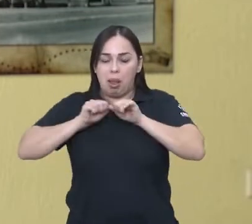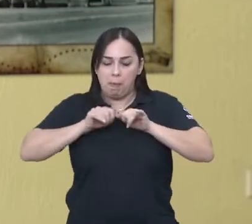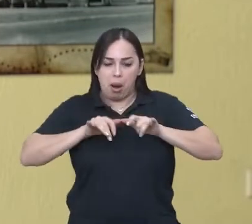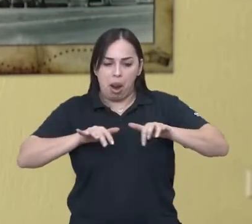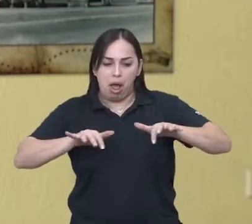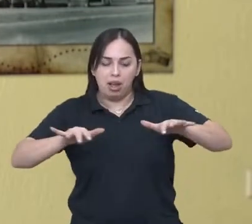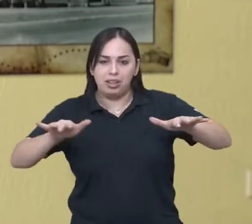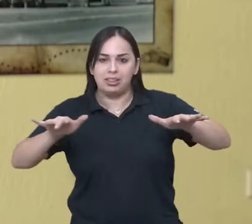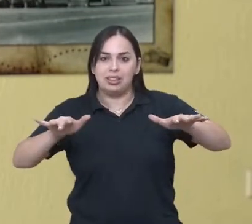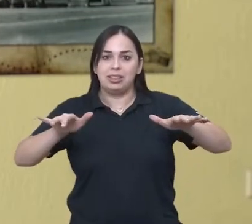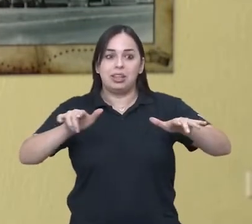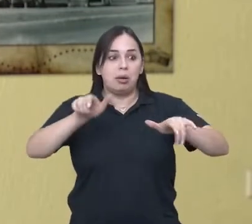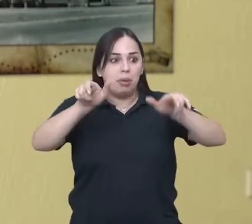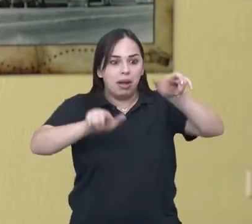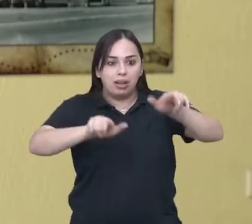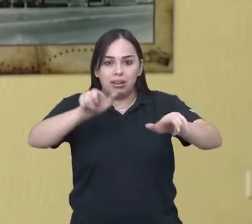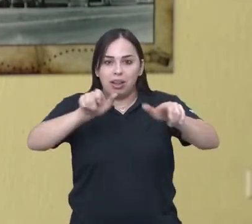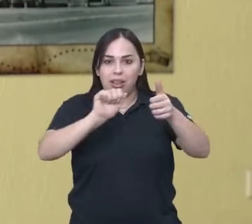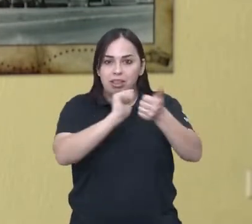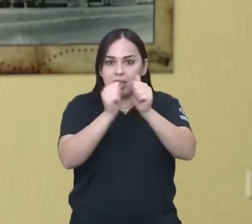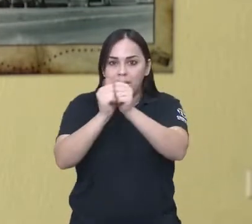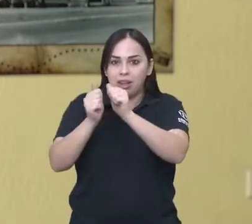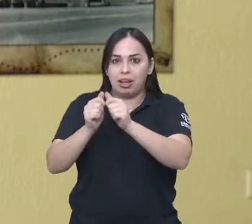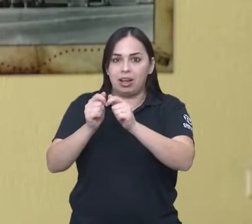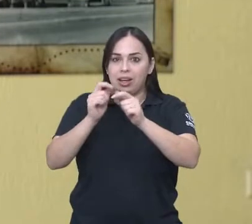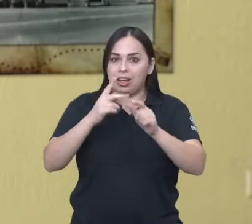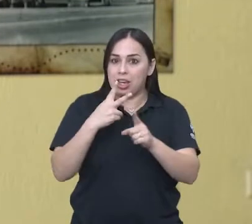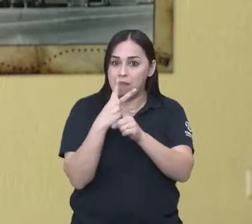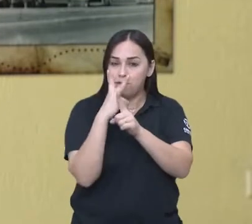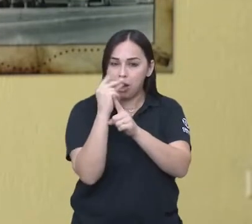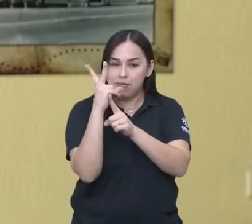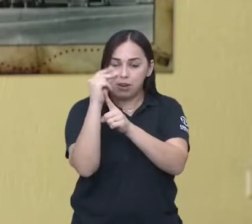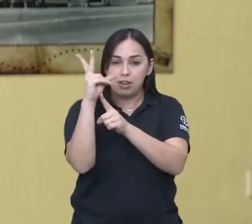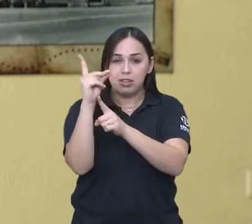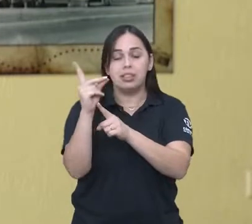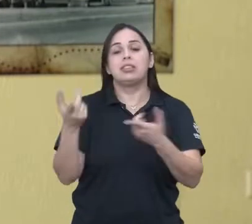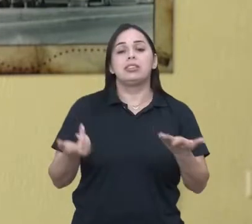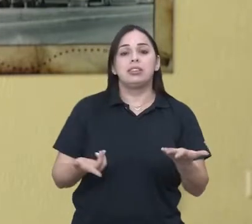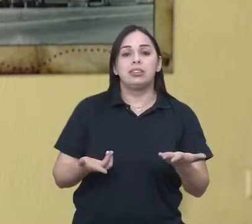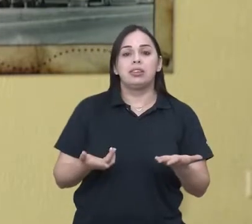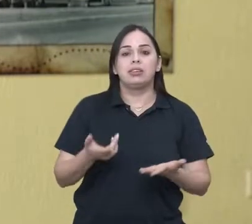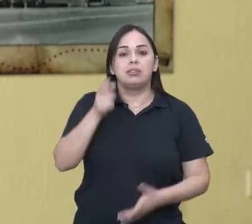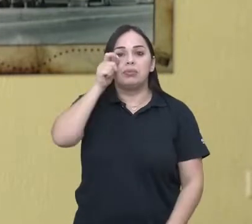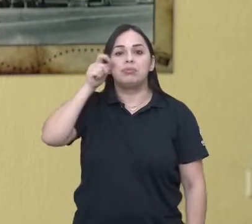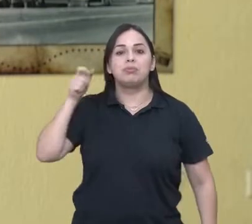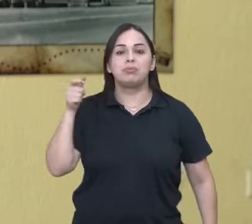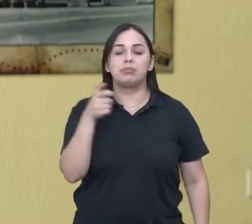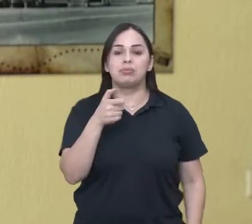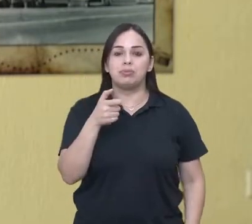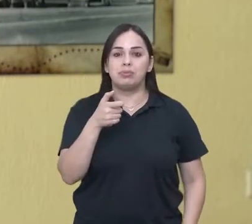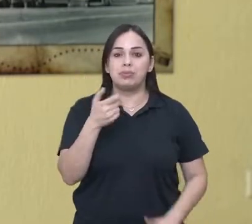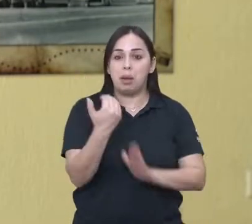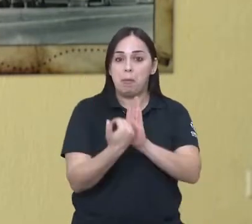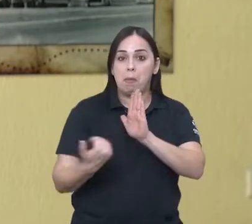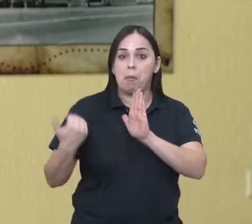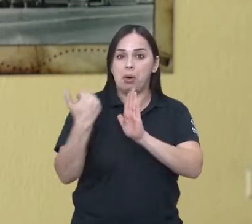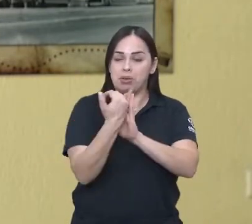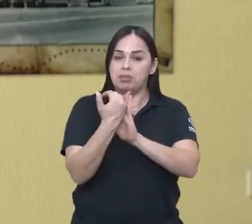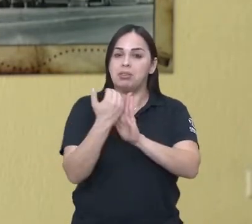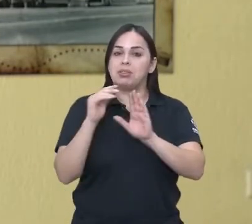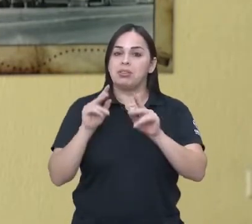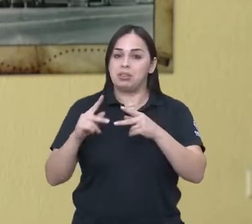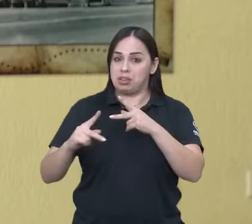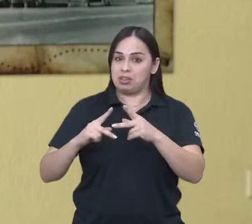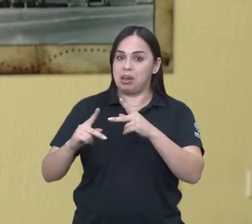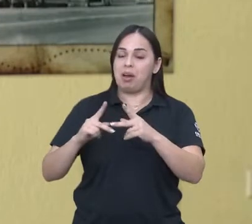um esporte olímpico, sendo difundido, nós temos uma atleta campeã mundial aqui no nosso município. Então a gente tem um interesse ainda maior